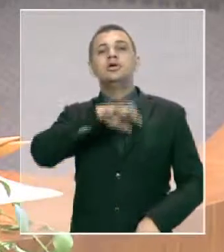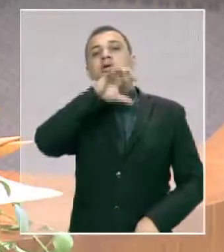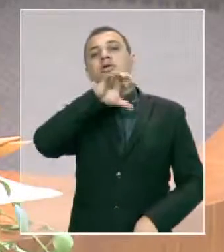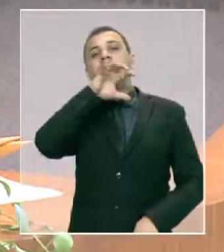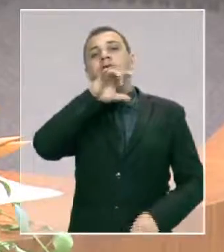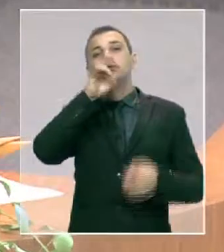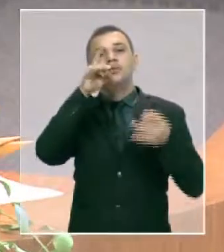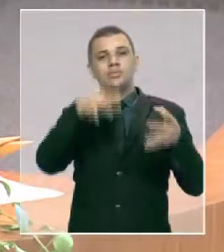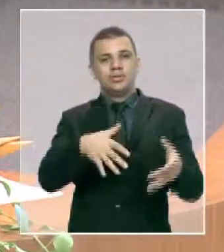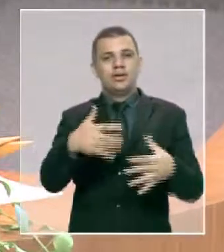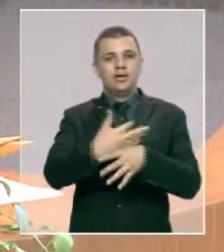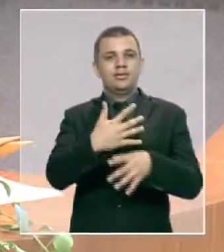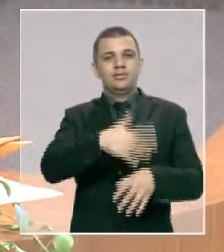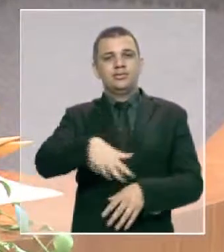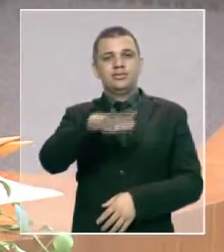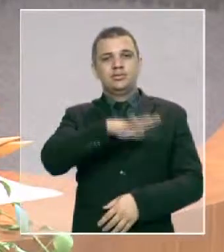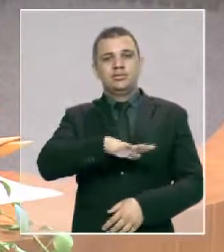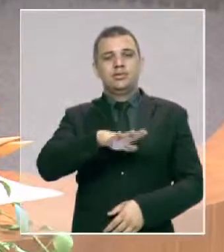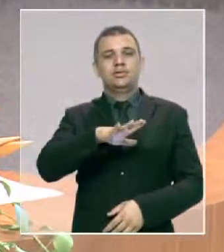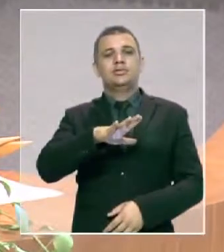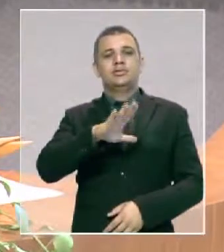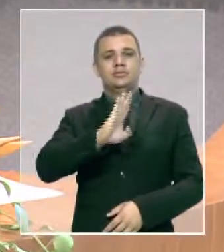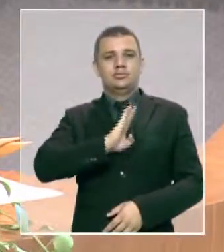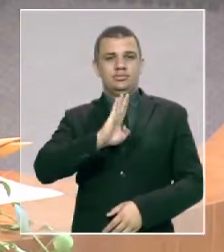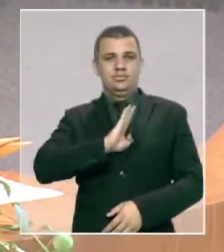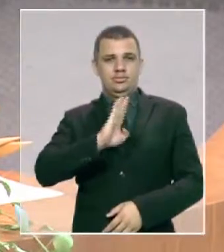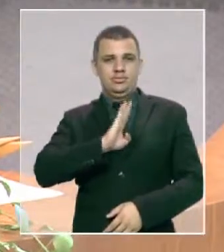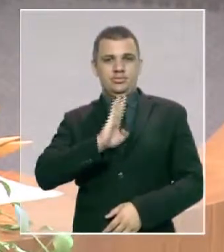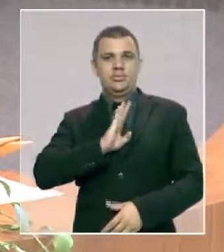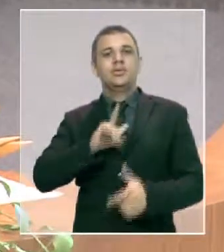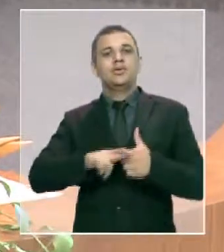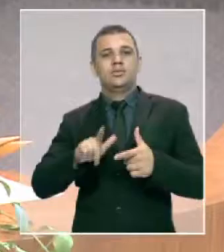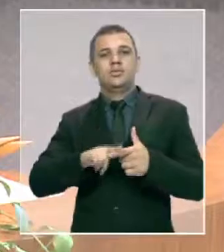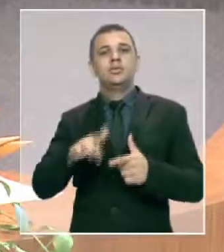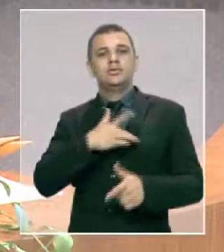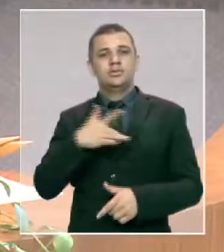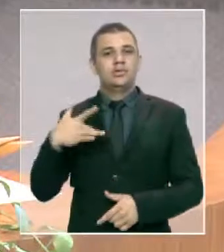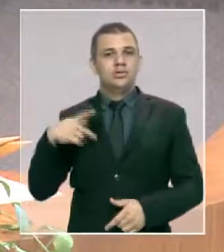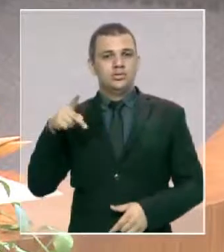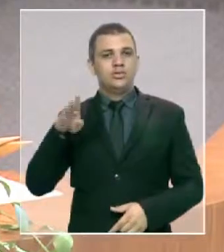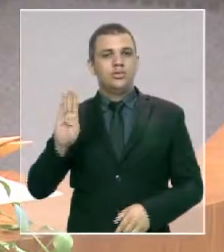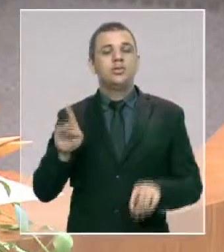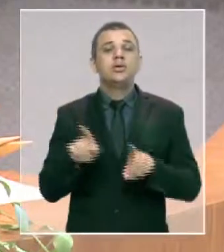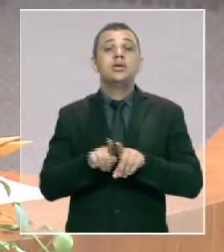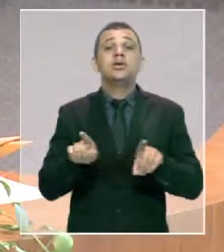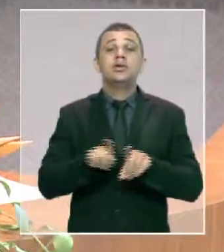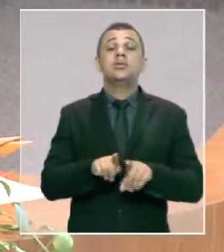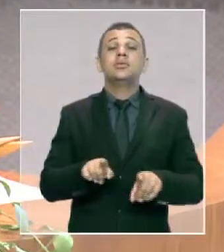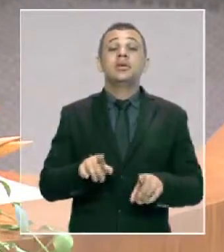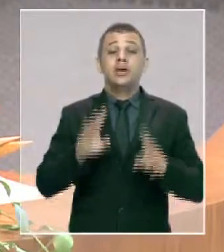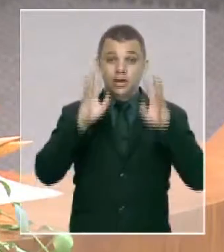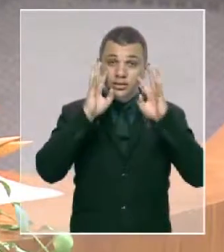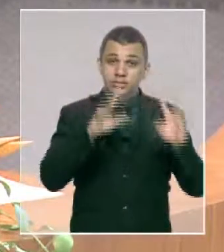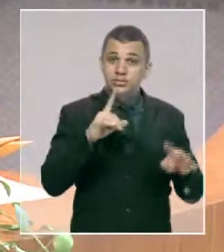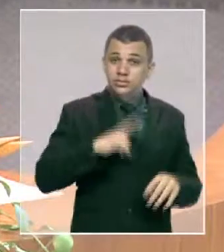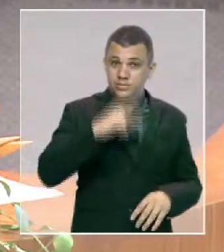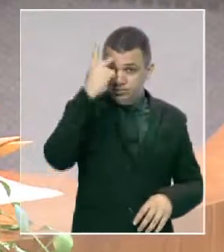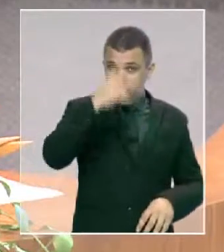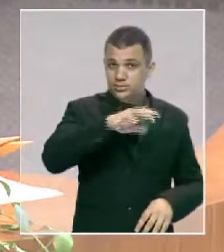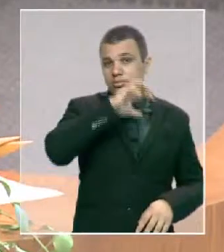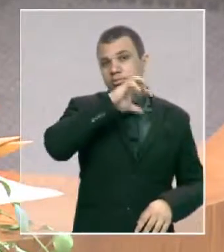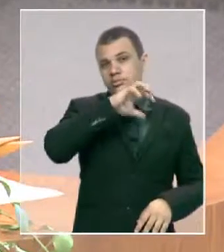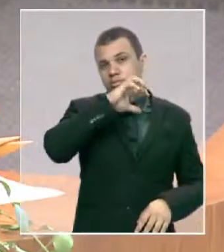Bacabal. Isso é caso de saúde pública. A atenção que o senhor tem para com os animais, a defesa que estamos fazendo no